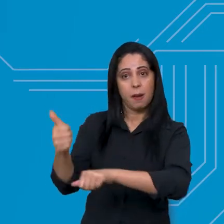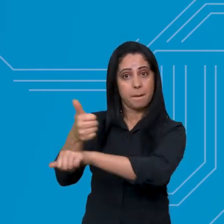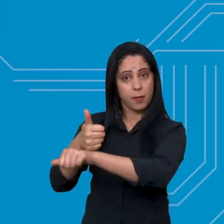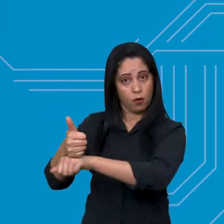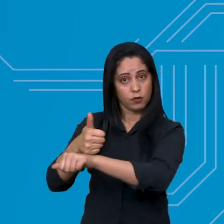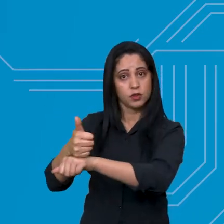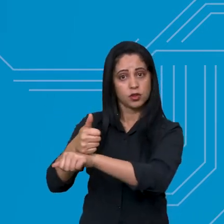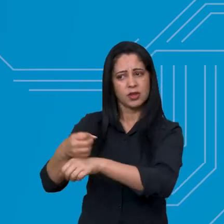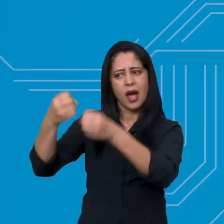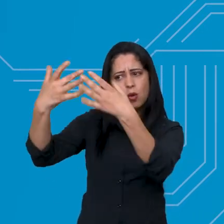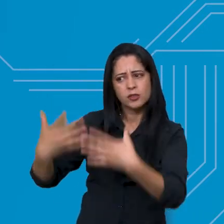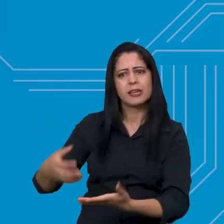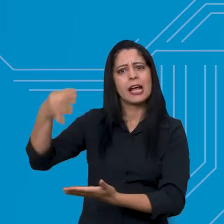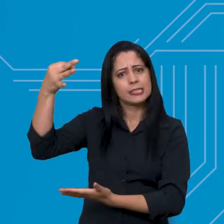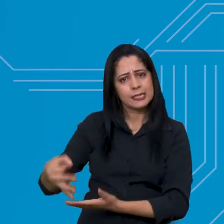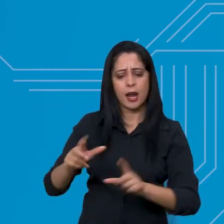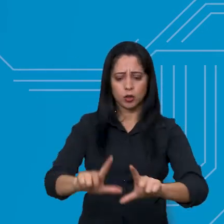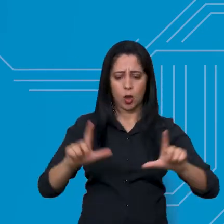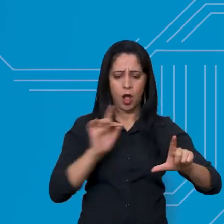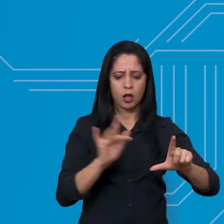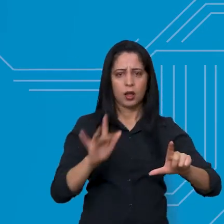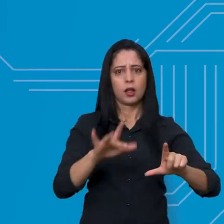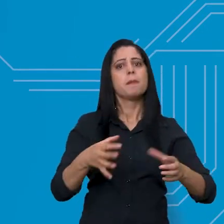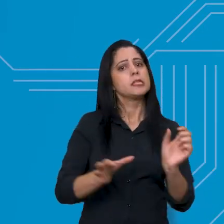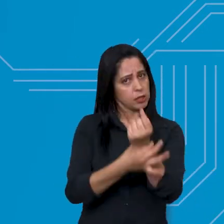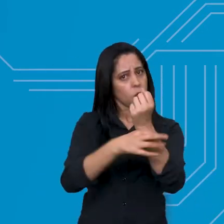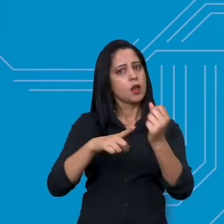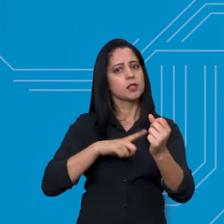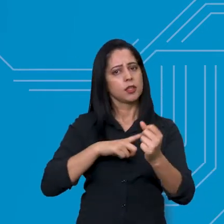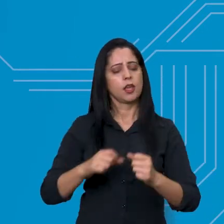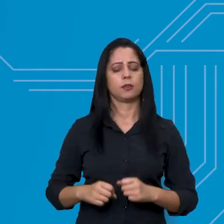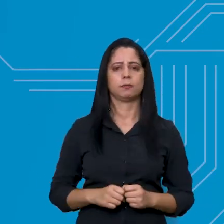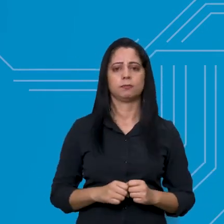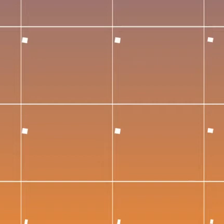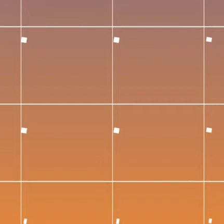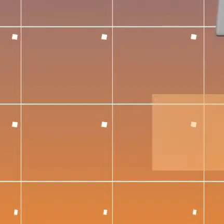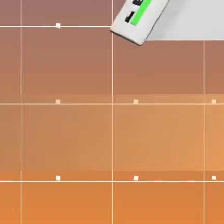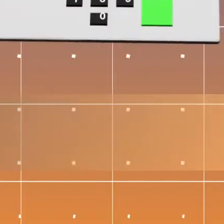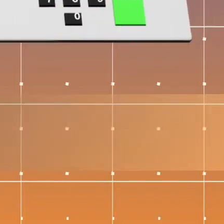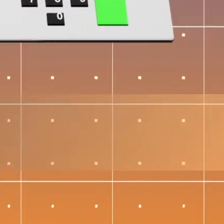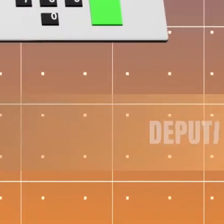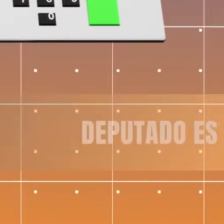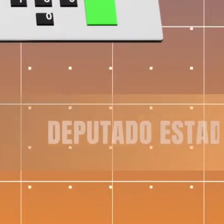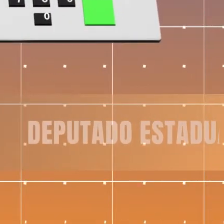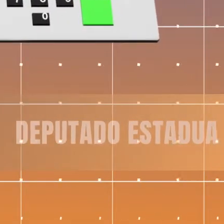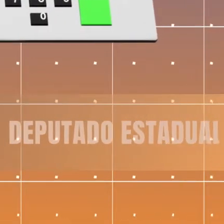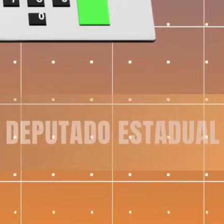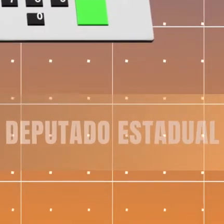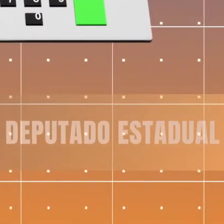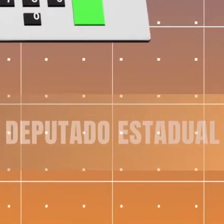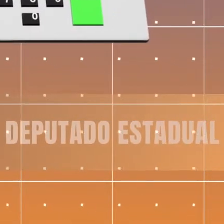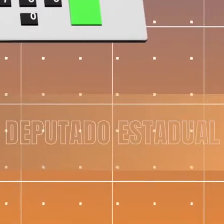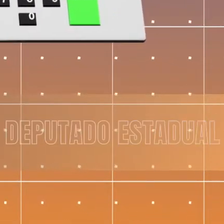vocês que as urnas eletrônicas são de fato seguras. Vamos assistir agora.